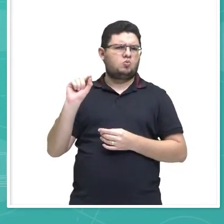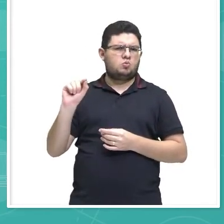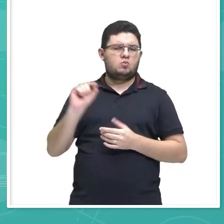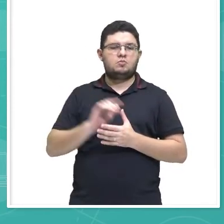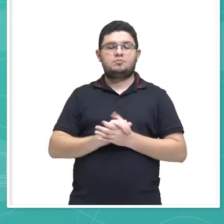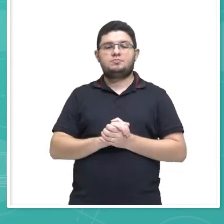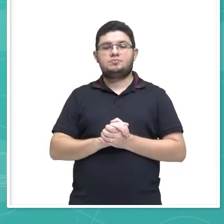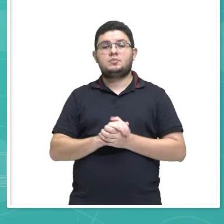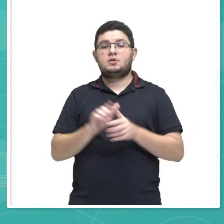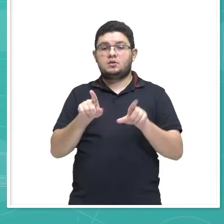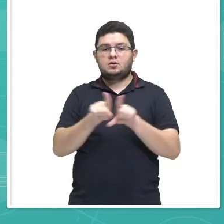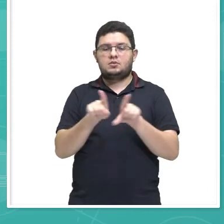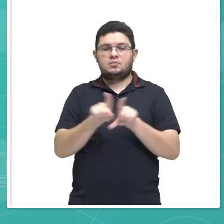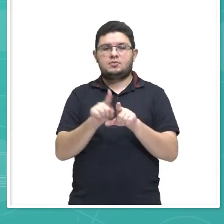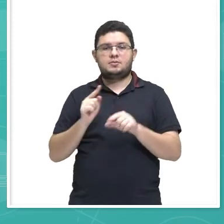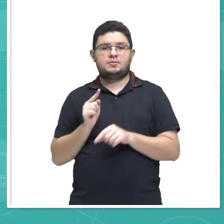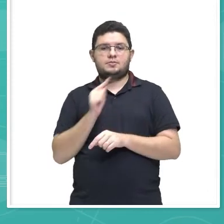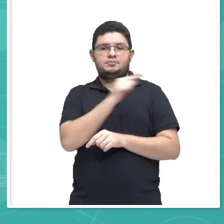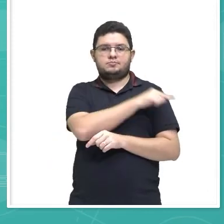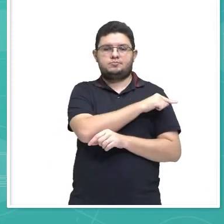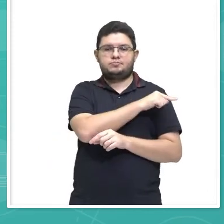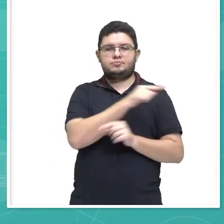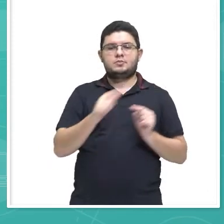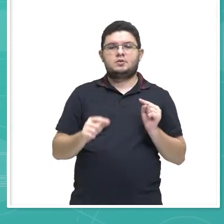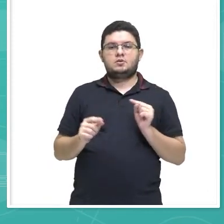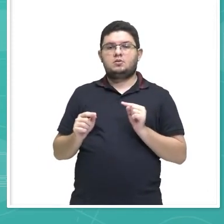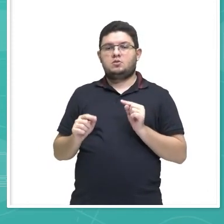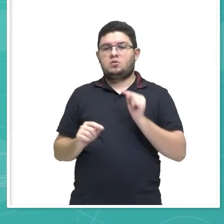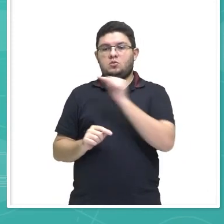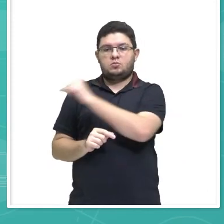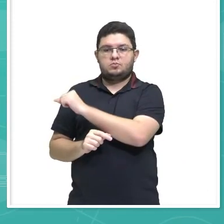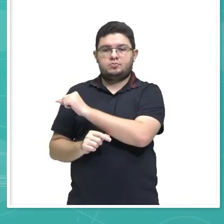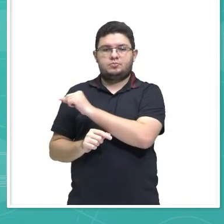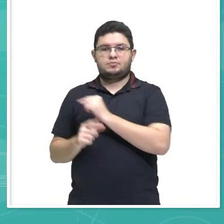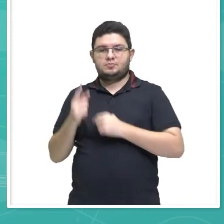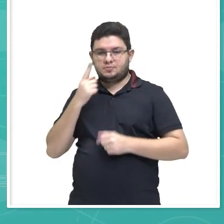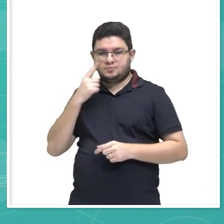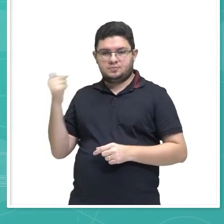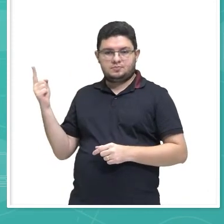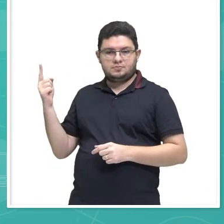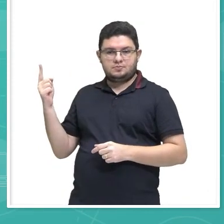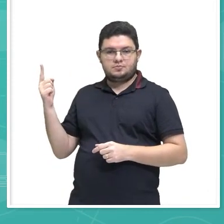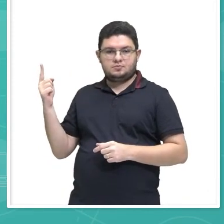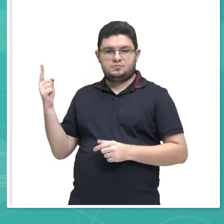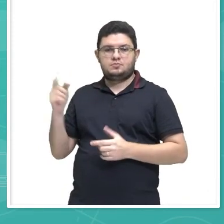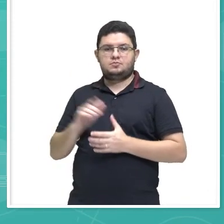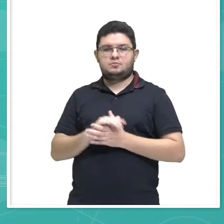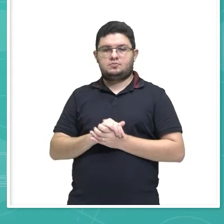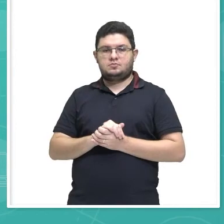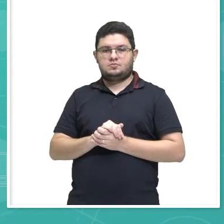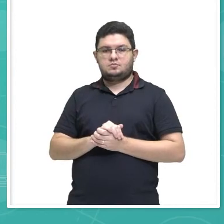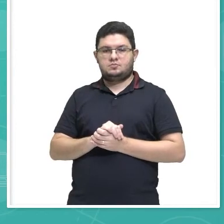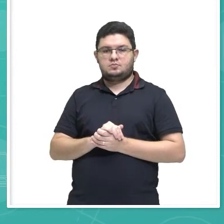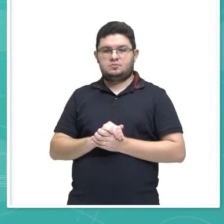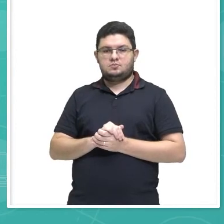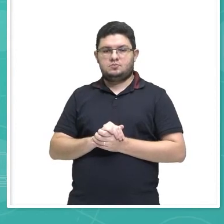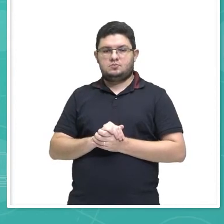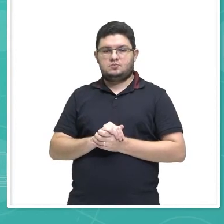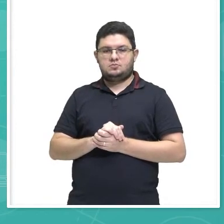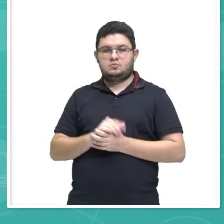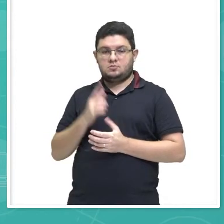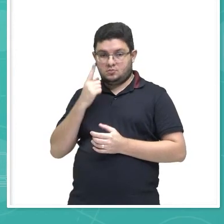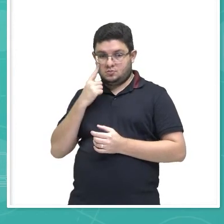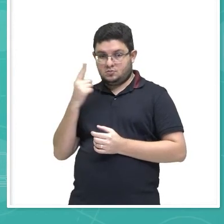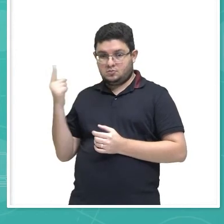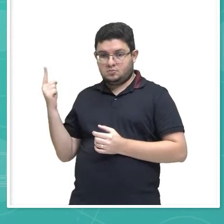forma de queda lateral, tá? E quando principalmente você é derrubado com uma projeção e você precisa saber cair dessa